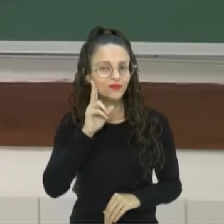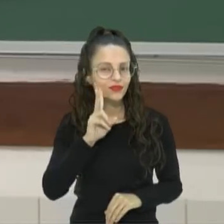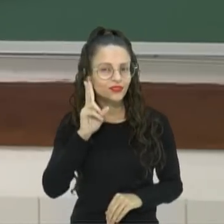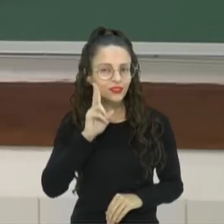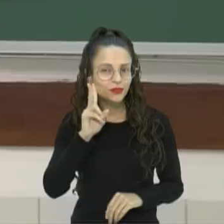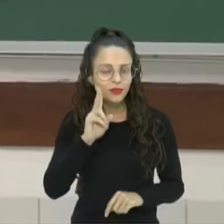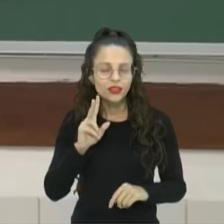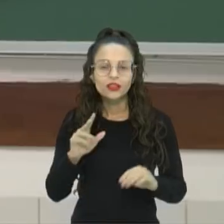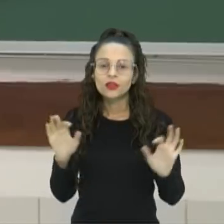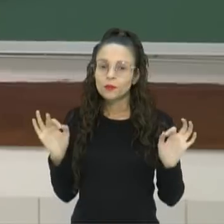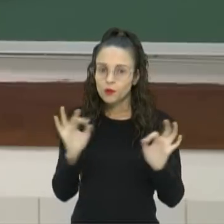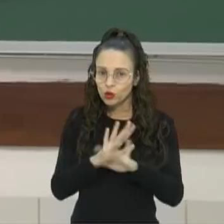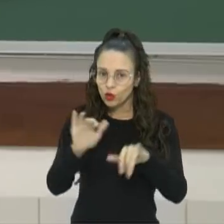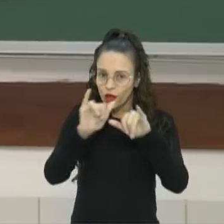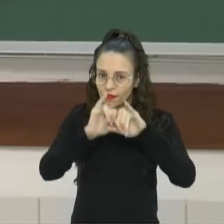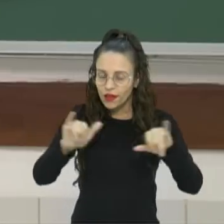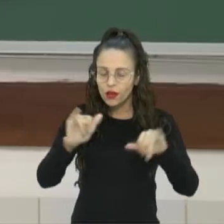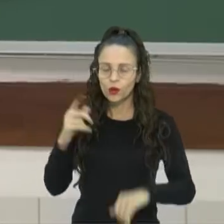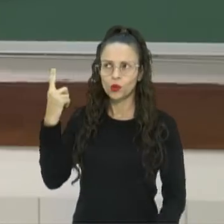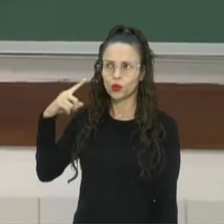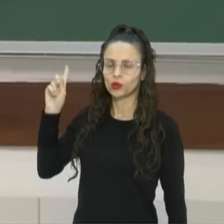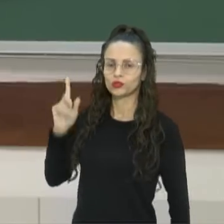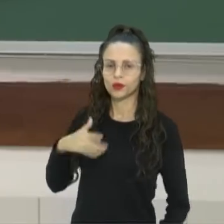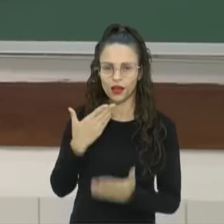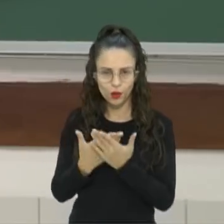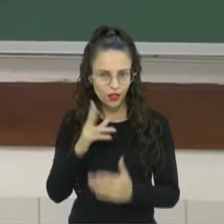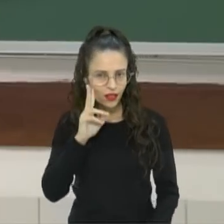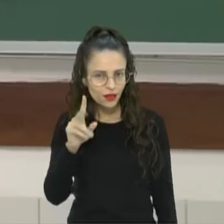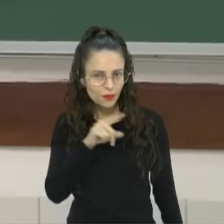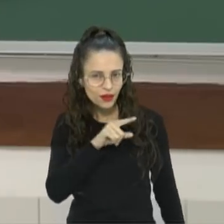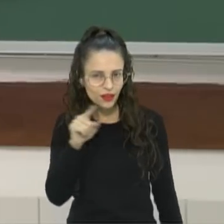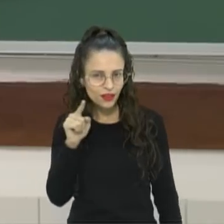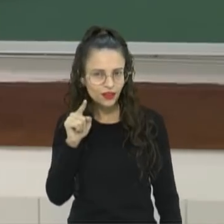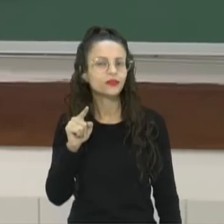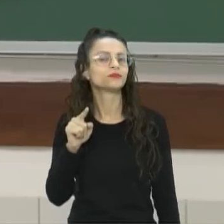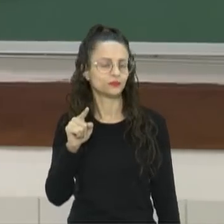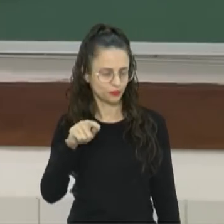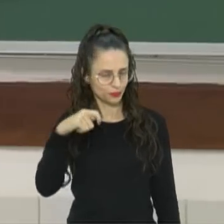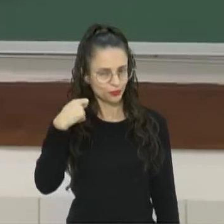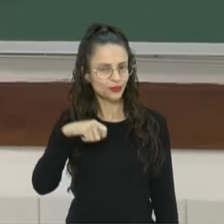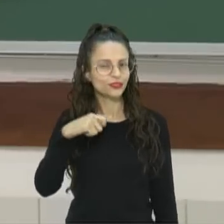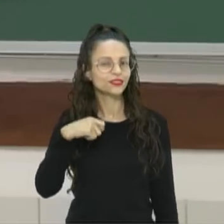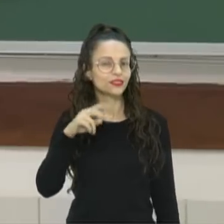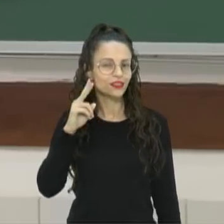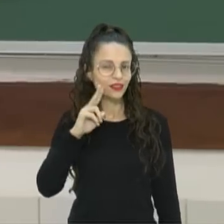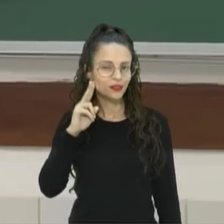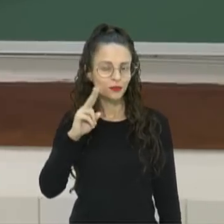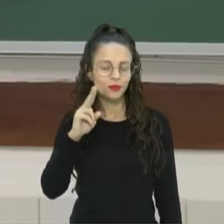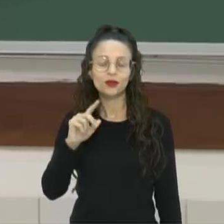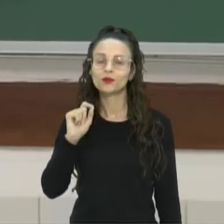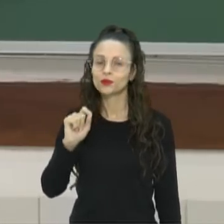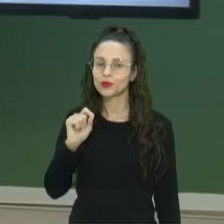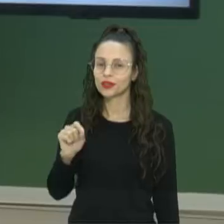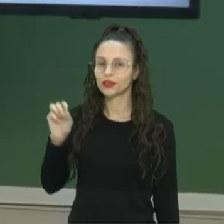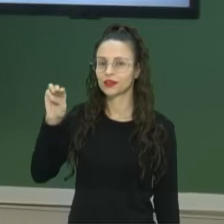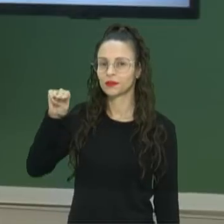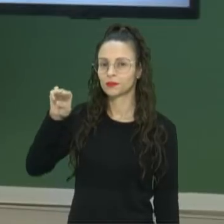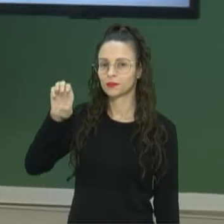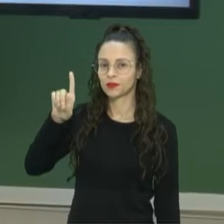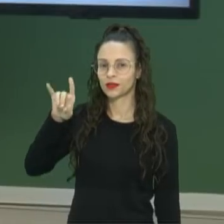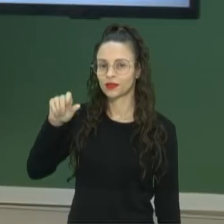dados. Vamos lembrar o que a gente trabalhou na última aula? Você lembra? Tem que lembrar, né, gente? Nós trabalhamos com